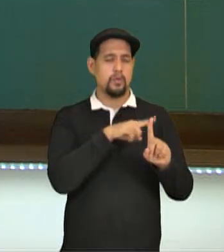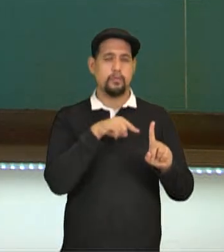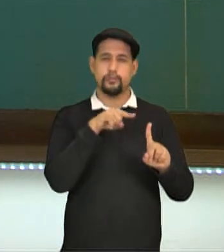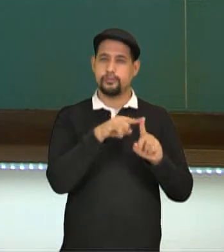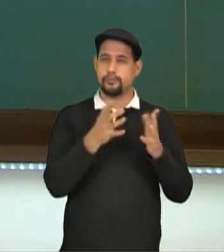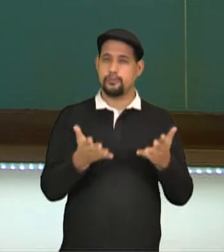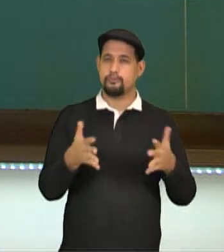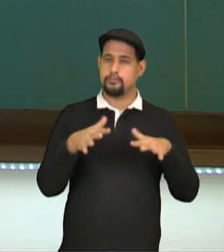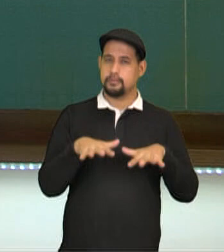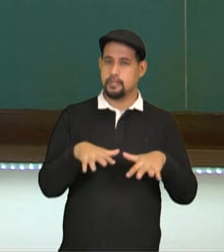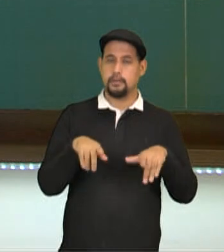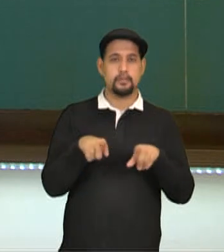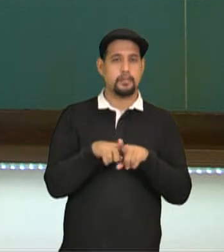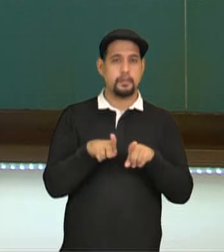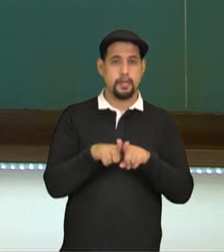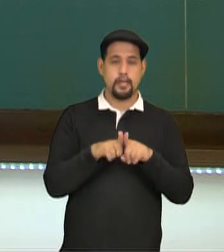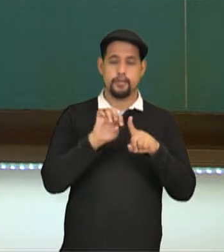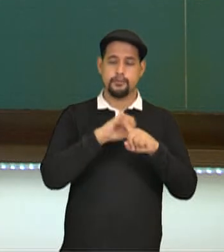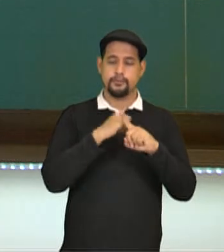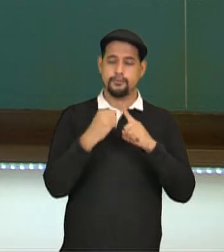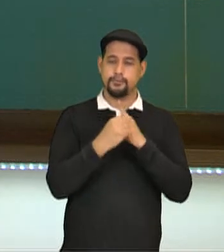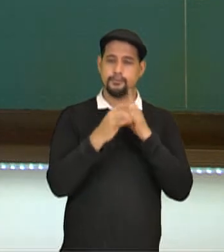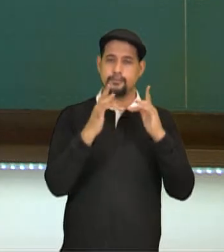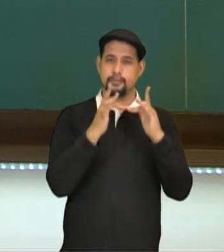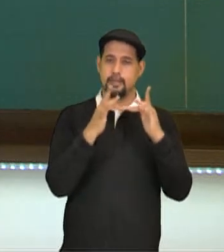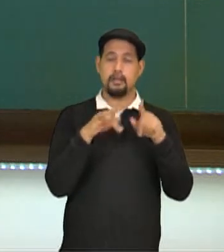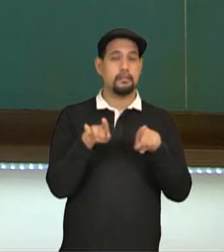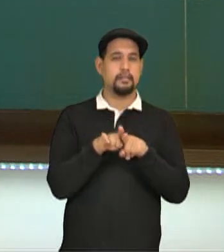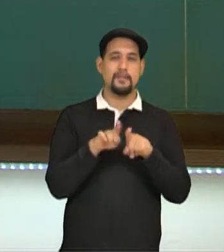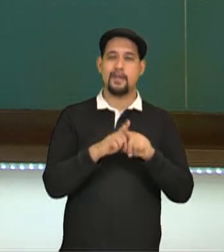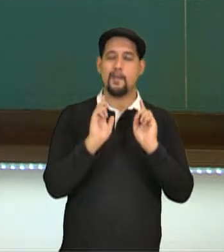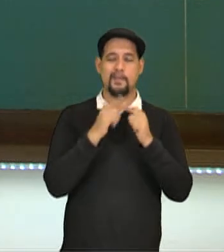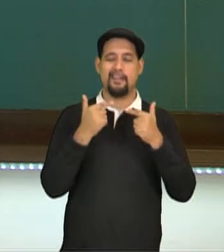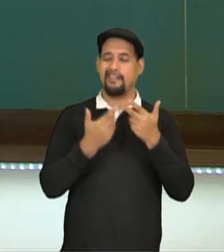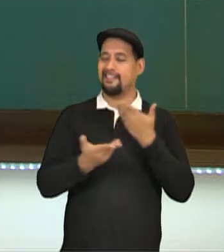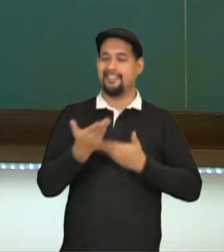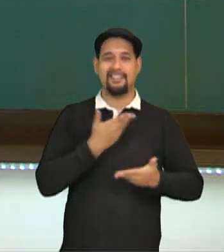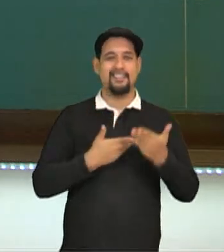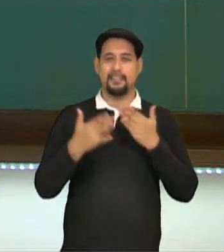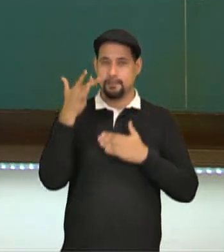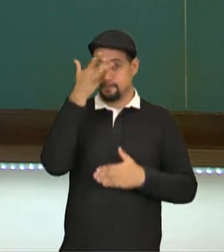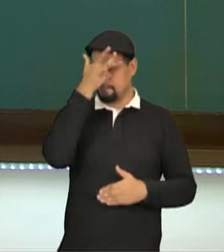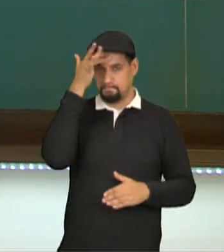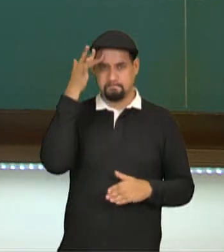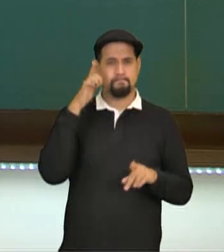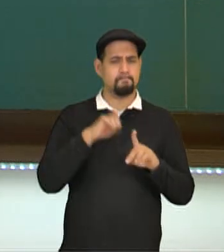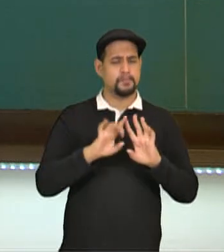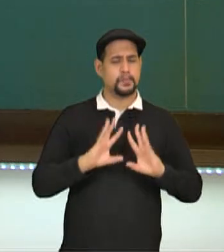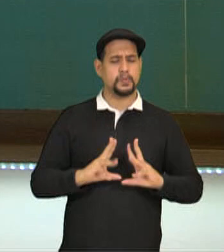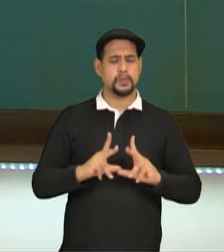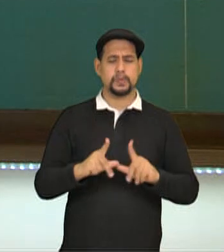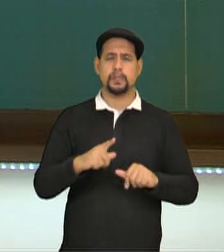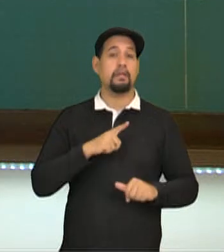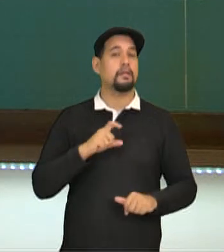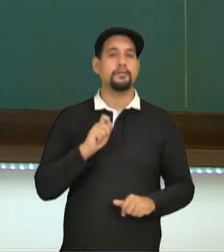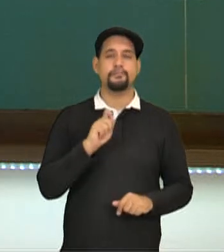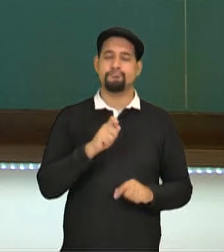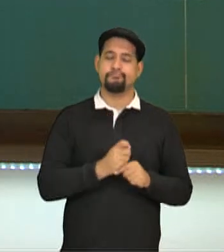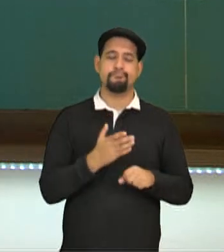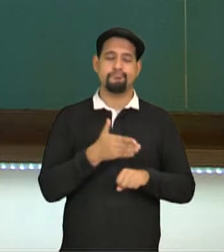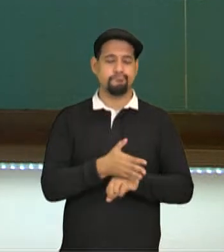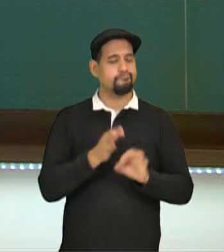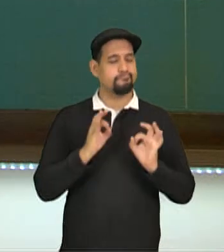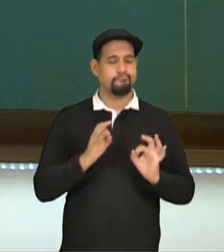de inclusão, de socialização e de diversão das pessoas, para que todos tenham acesso a